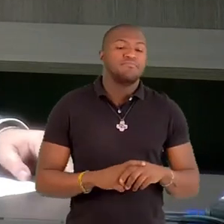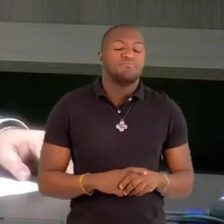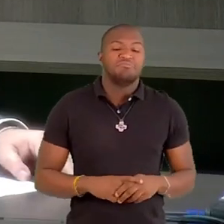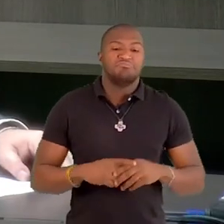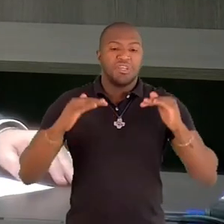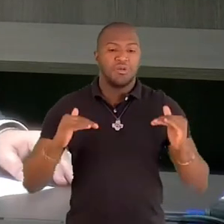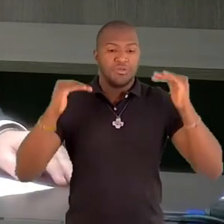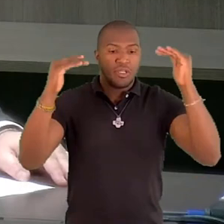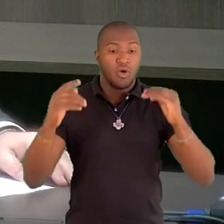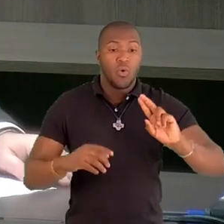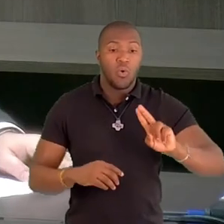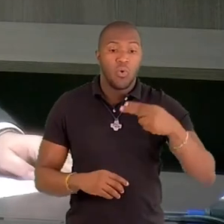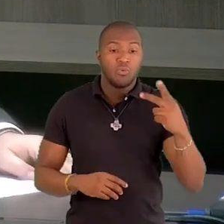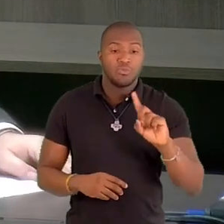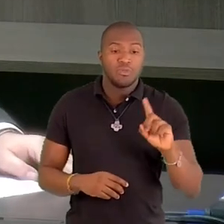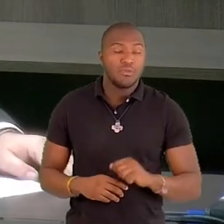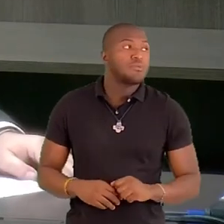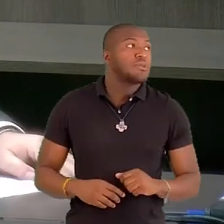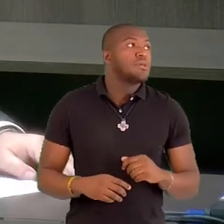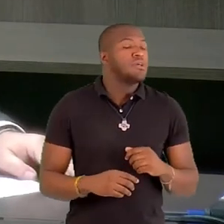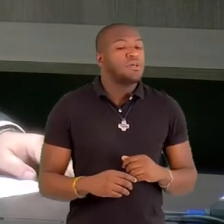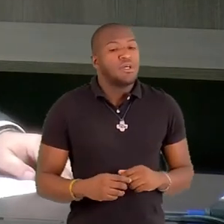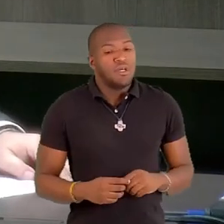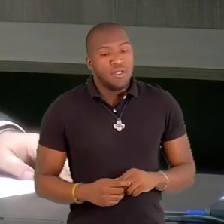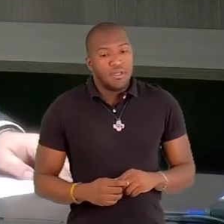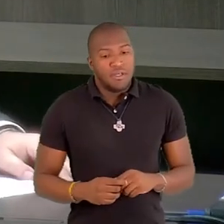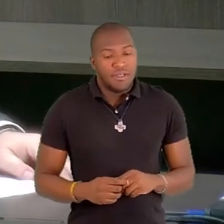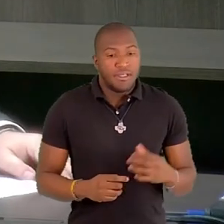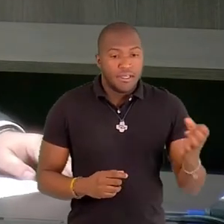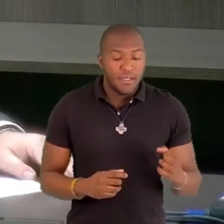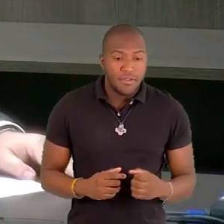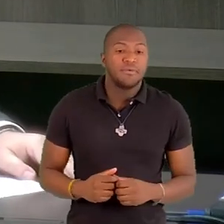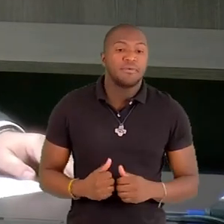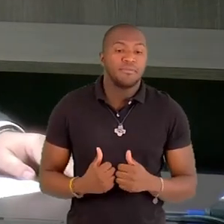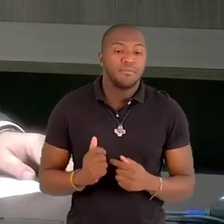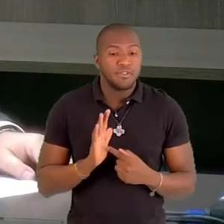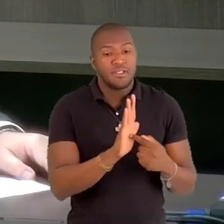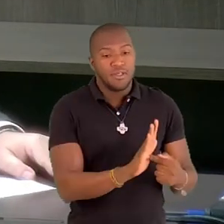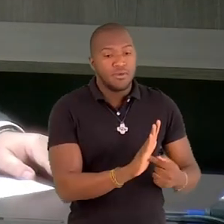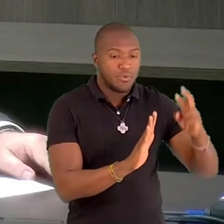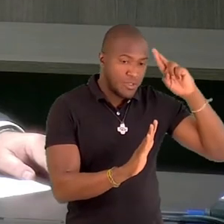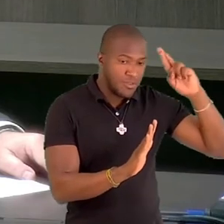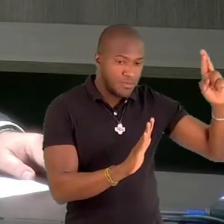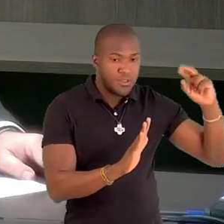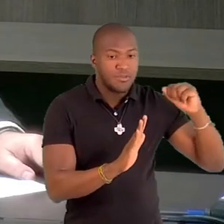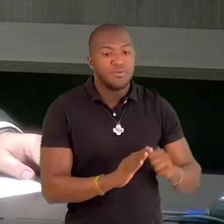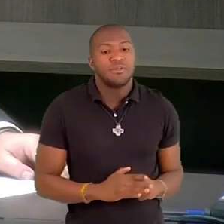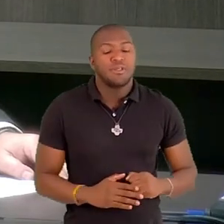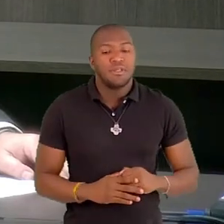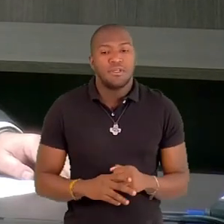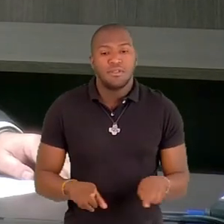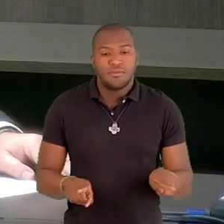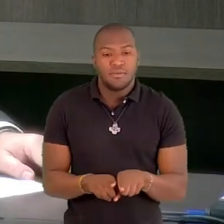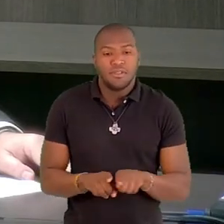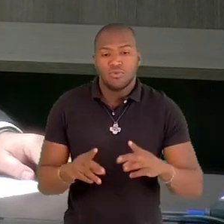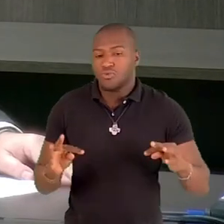públicas ou não. Quero me solidarizar com a ministra Carmen Lúcia e com todas as mulheres do Poder Judiciário, do